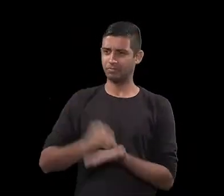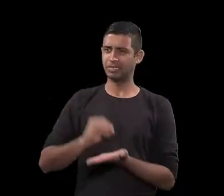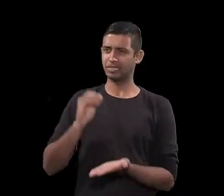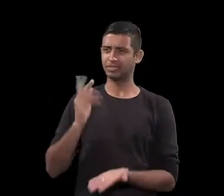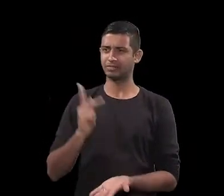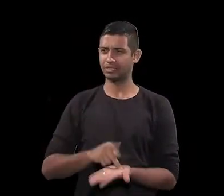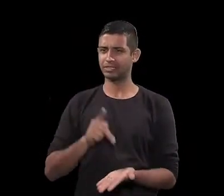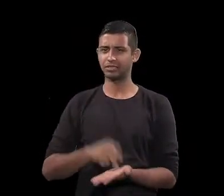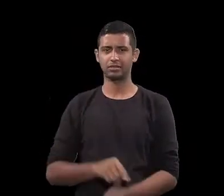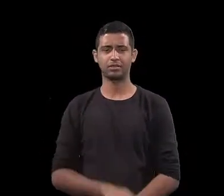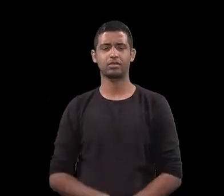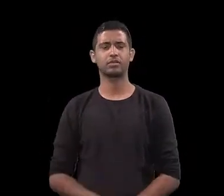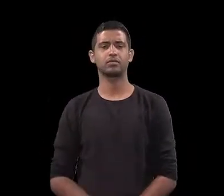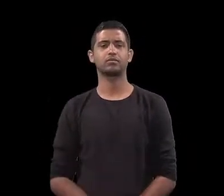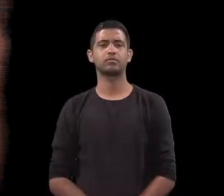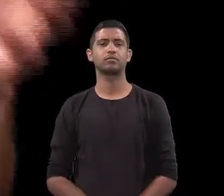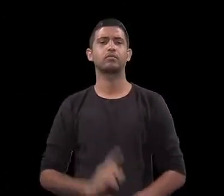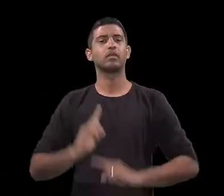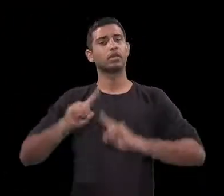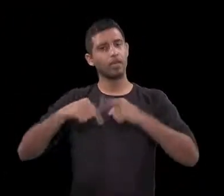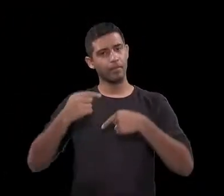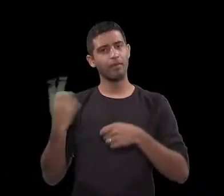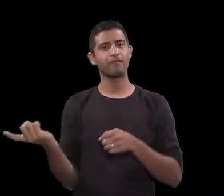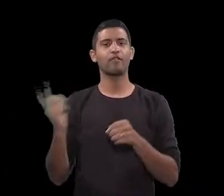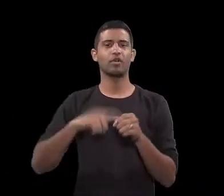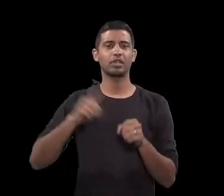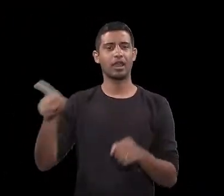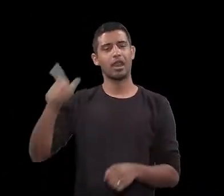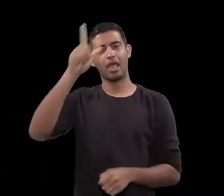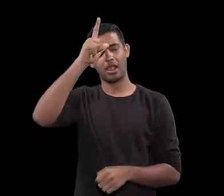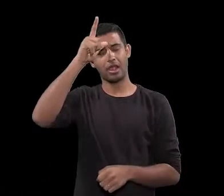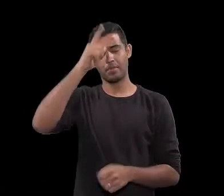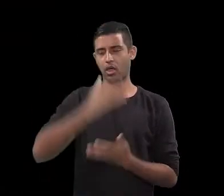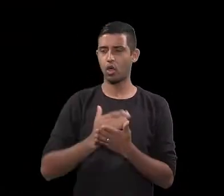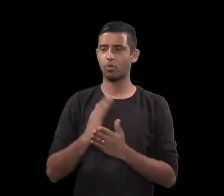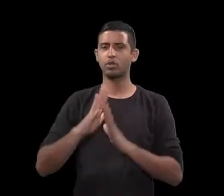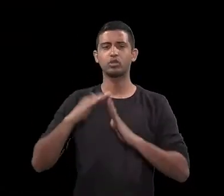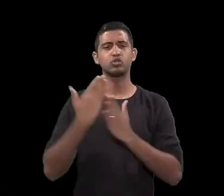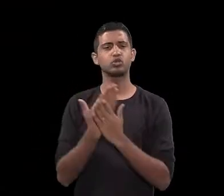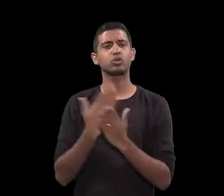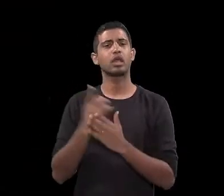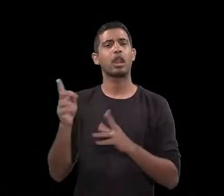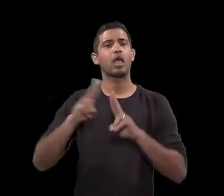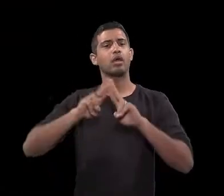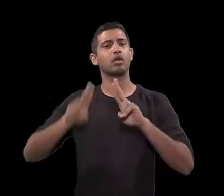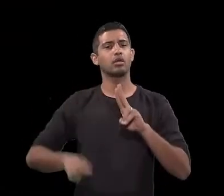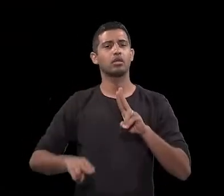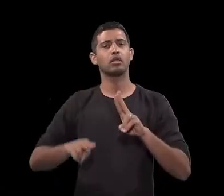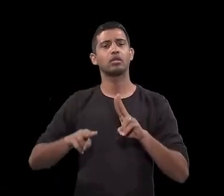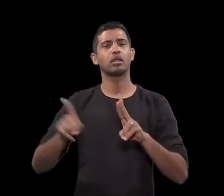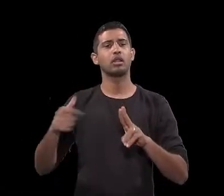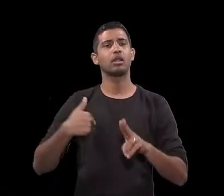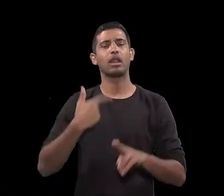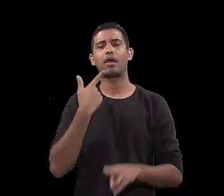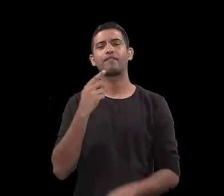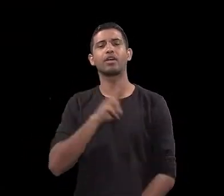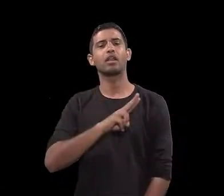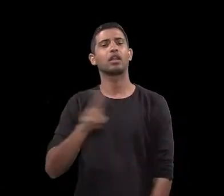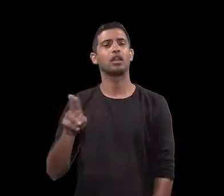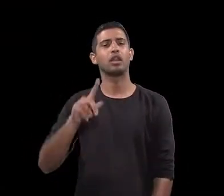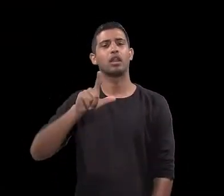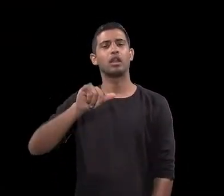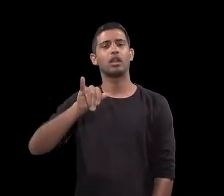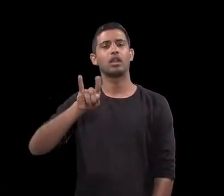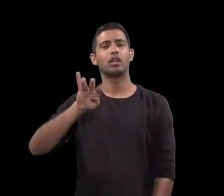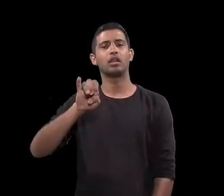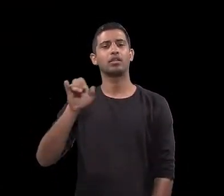muito. Então aí segui, voltei para a Alemanha e comecei a estudar na Universidade